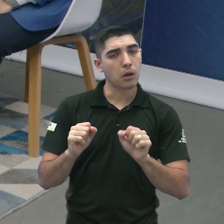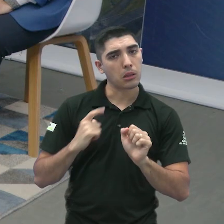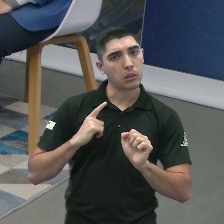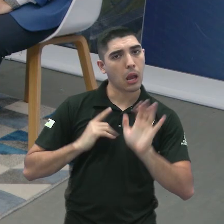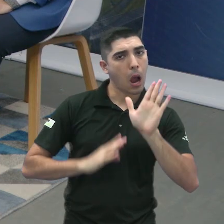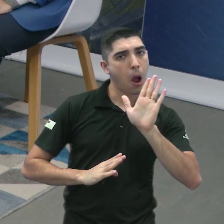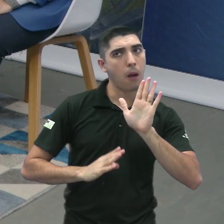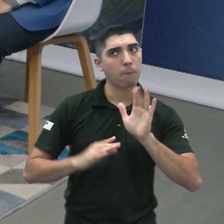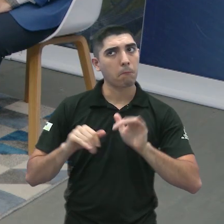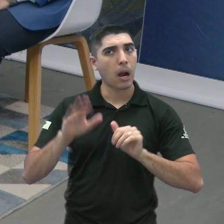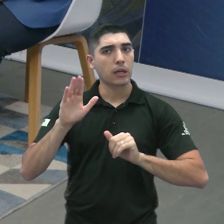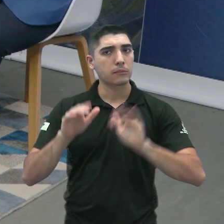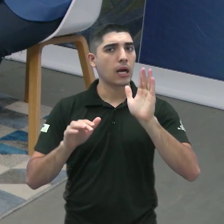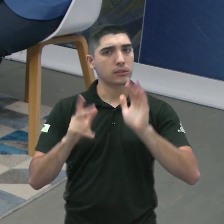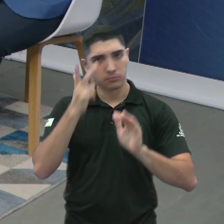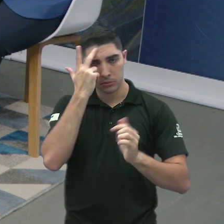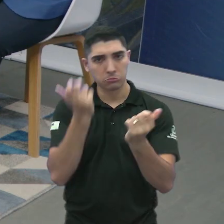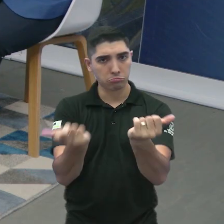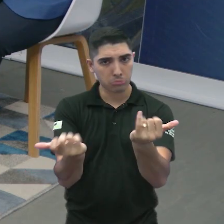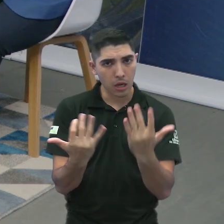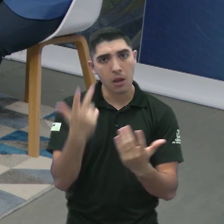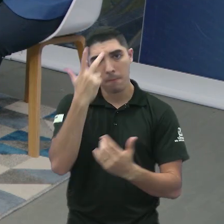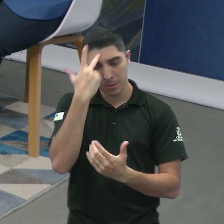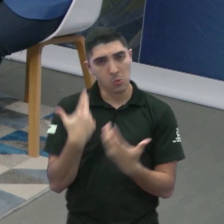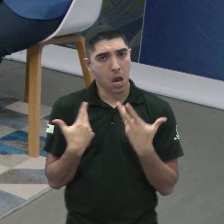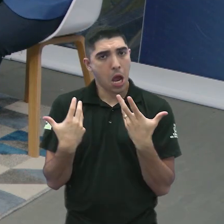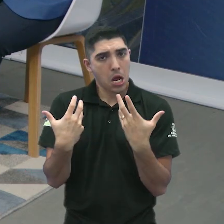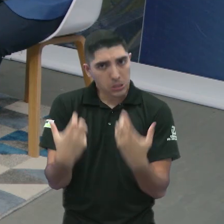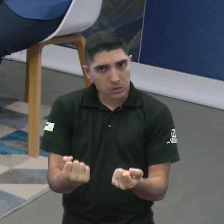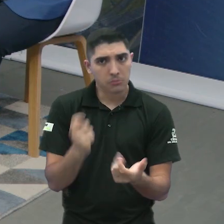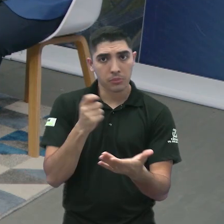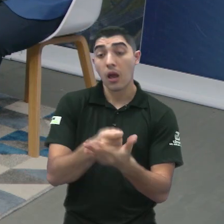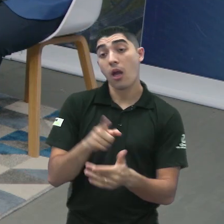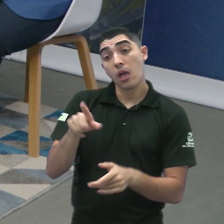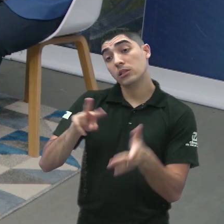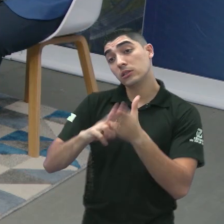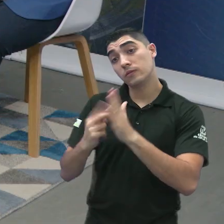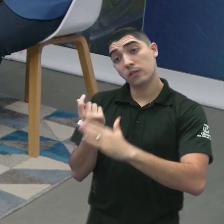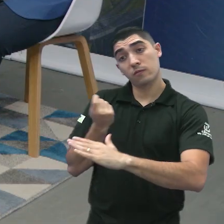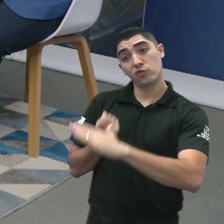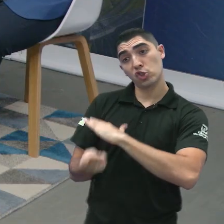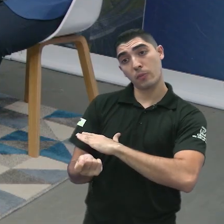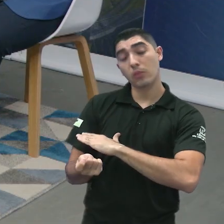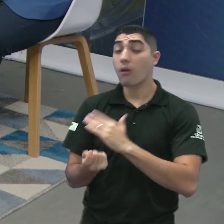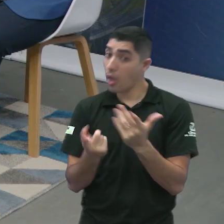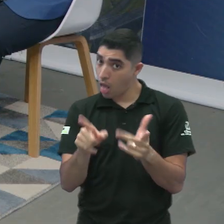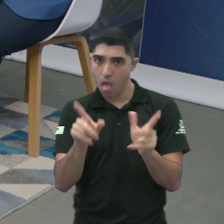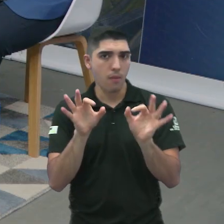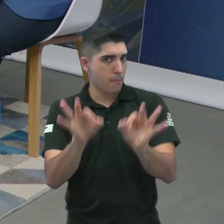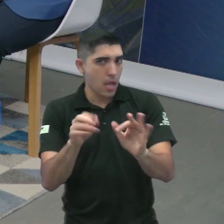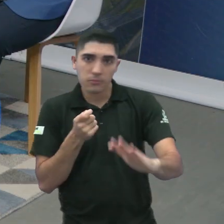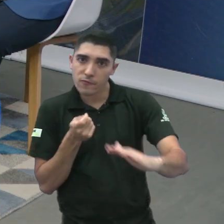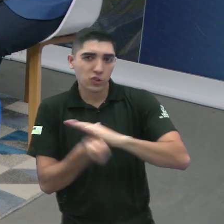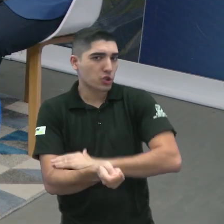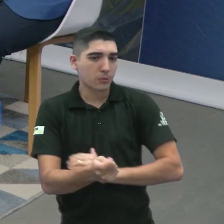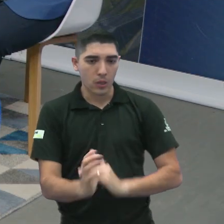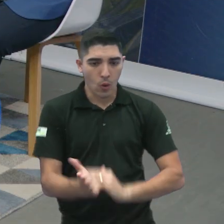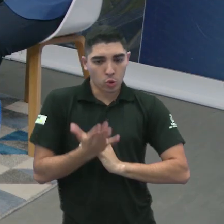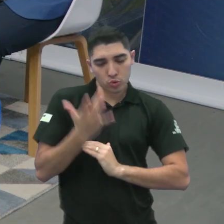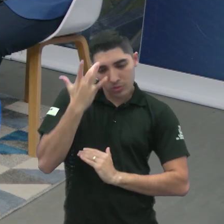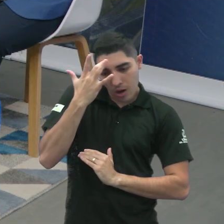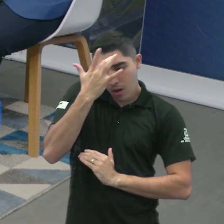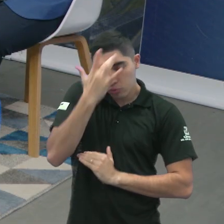sentido, né? As pessoas têm, talvez, investido mais nelas. É um investimento. É um investimento, com certeza. E isso é uma